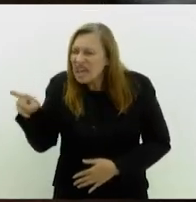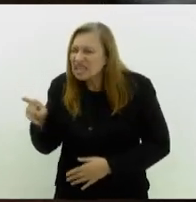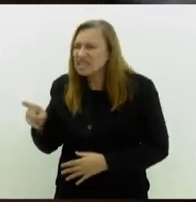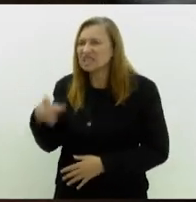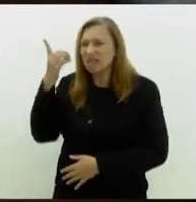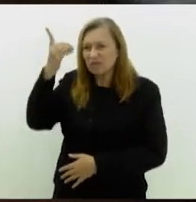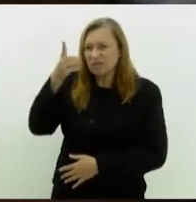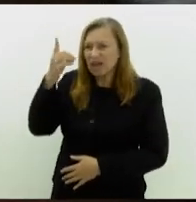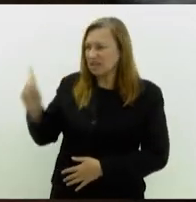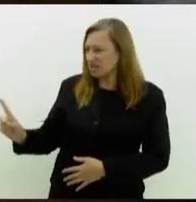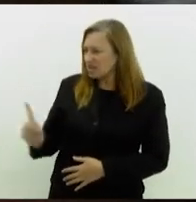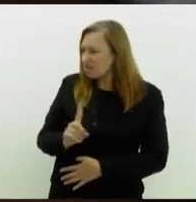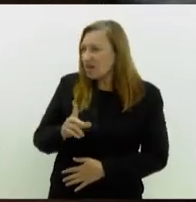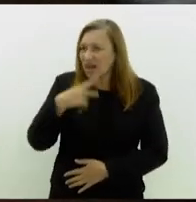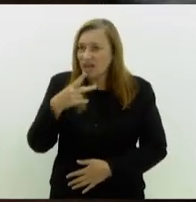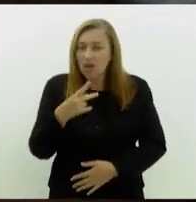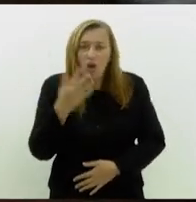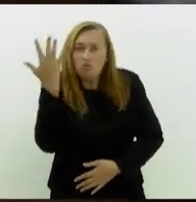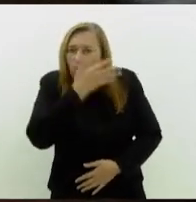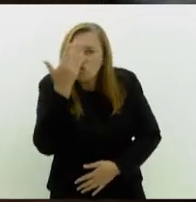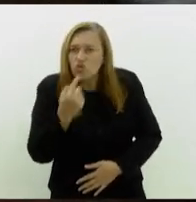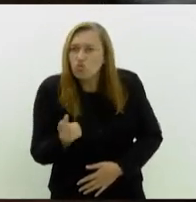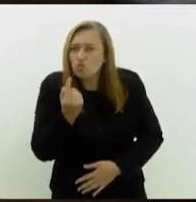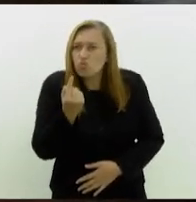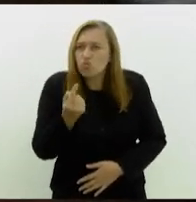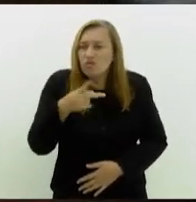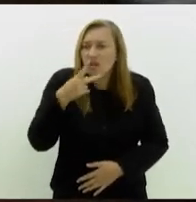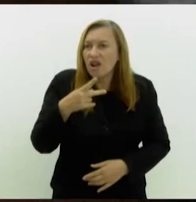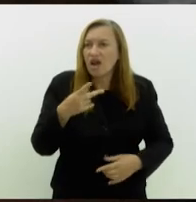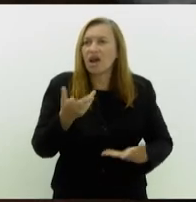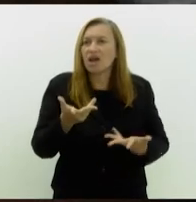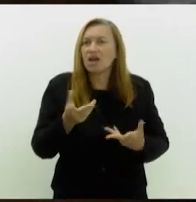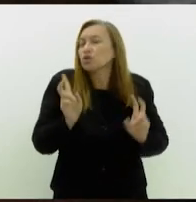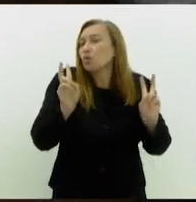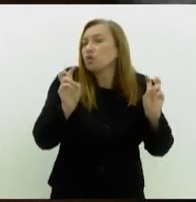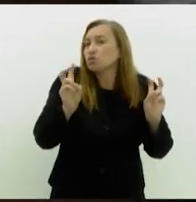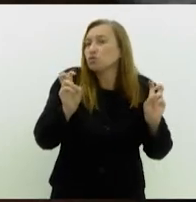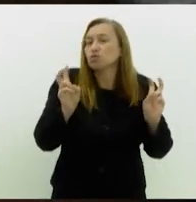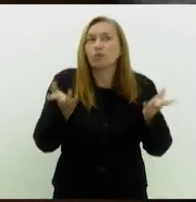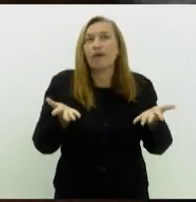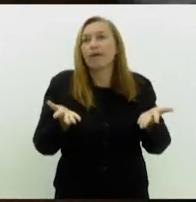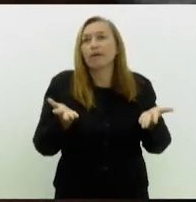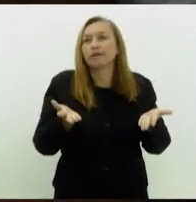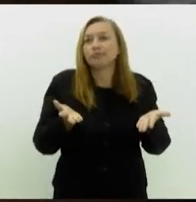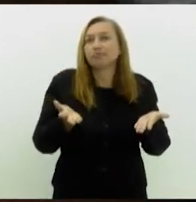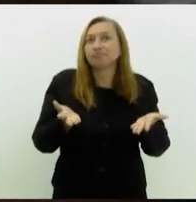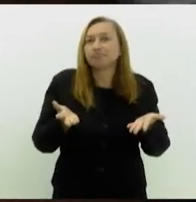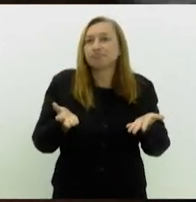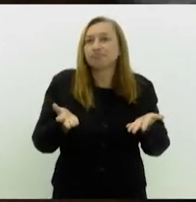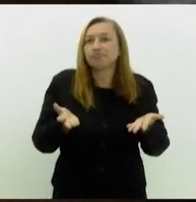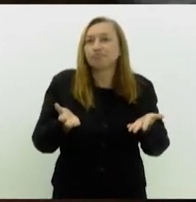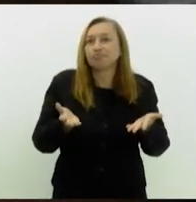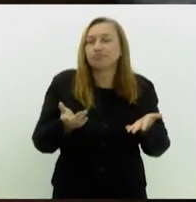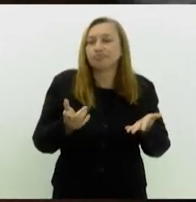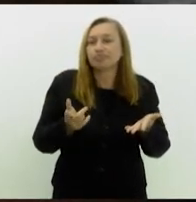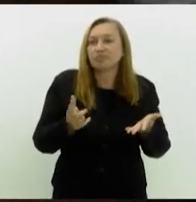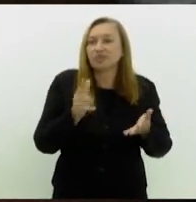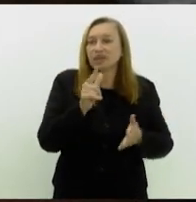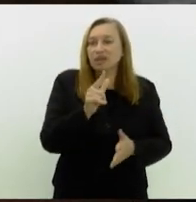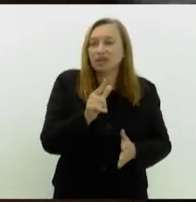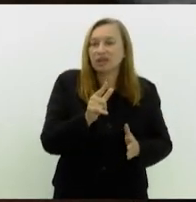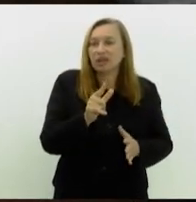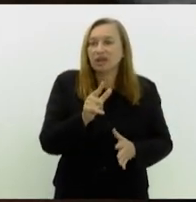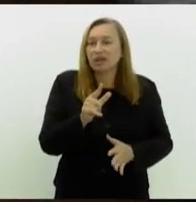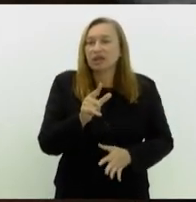voci feram aqui eu não vi nenhum deles por exemplo discutir a questão estão de eh gradação nas carreiras eu